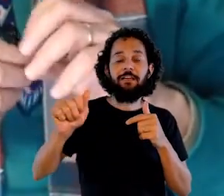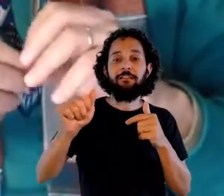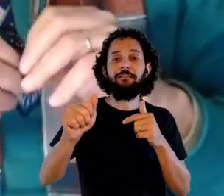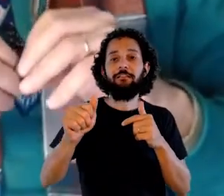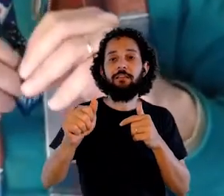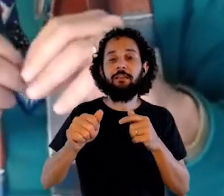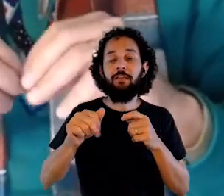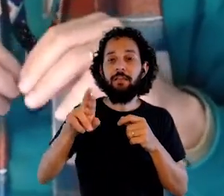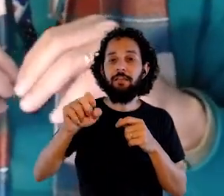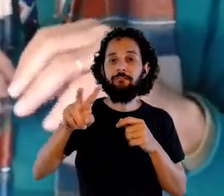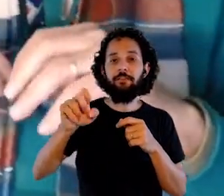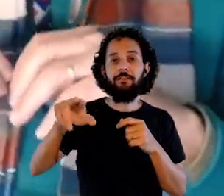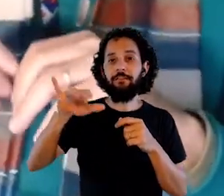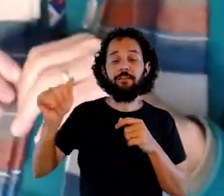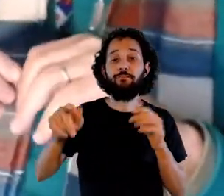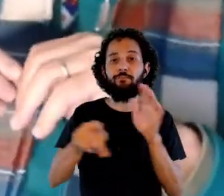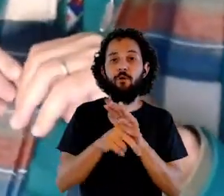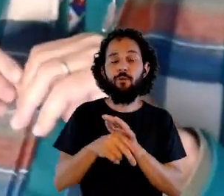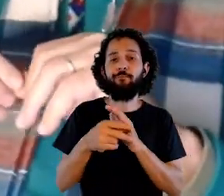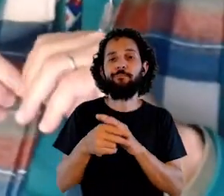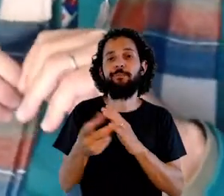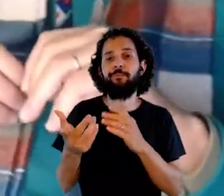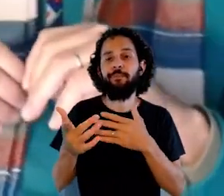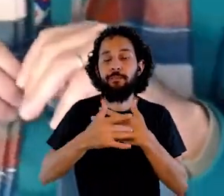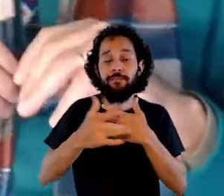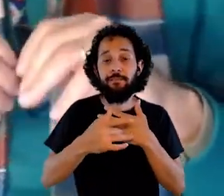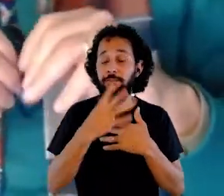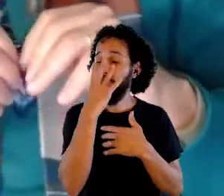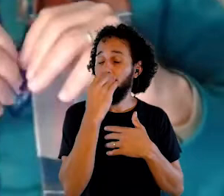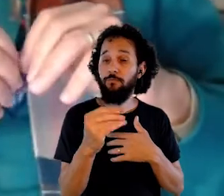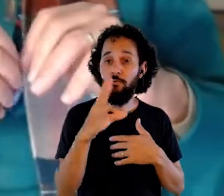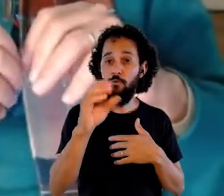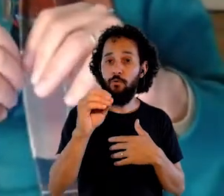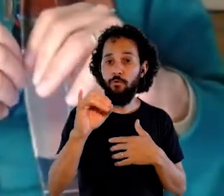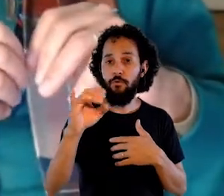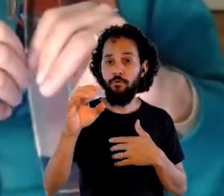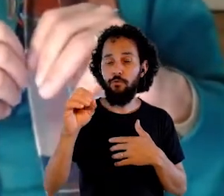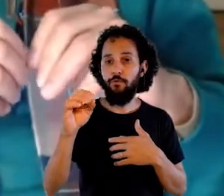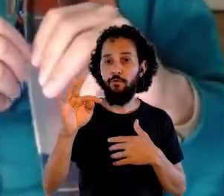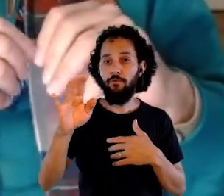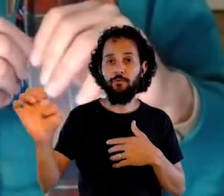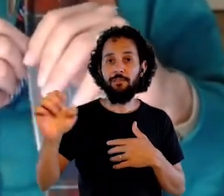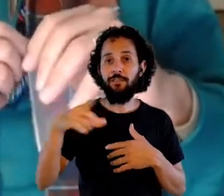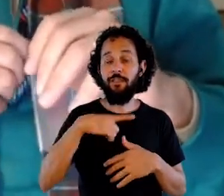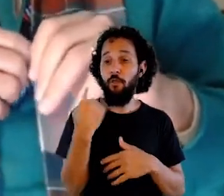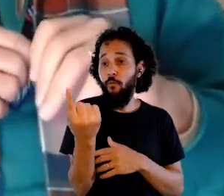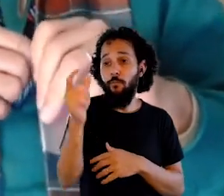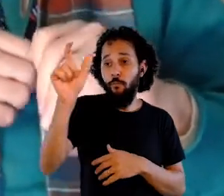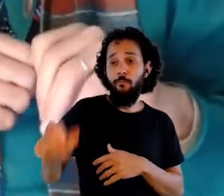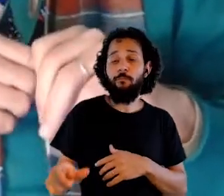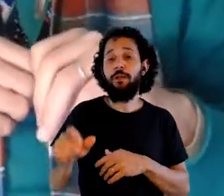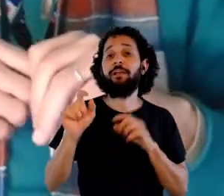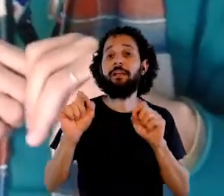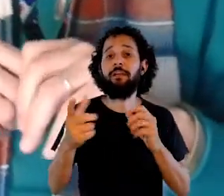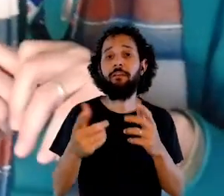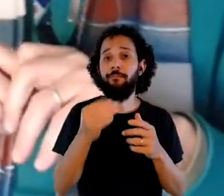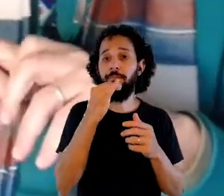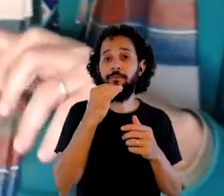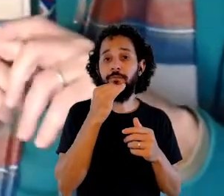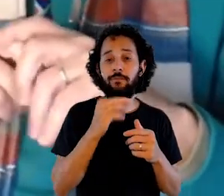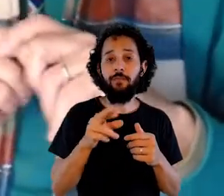coiote. Né? A medicina do coiote traz um personagem aí que é, por exemplo, o Rei Oca.